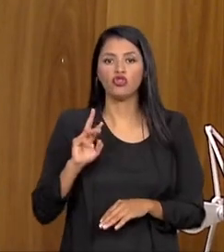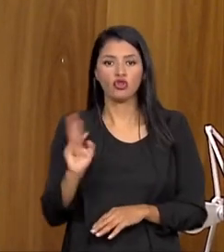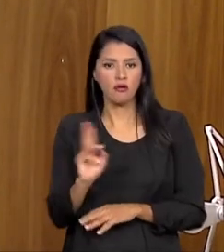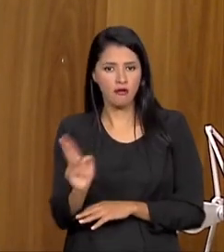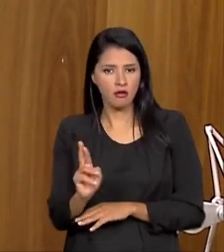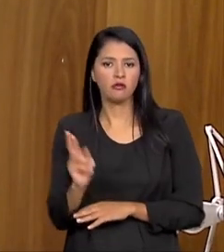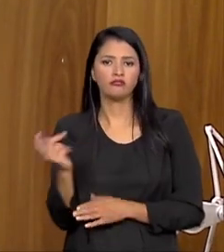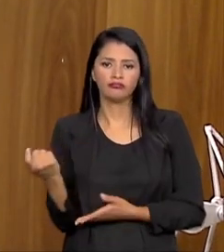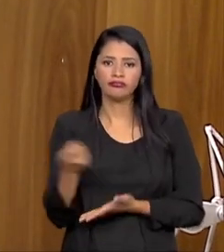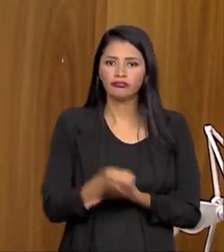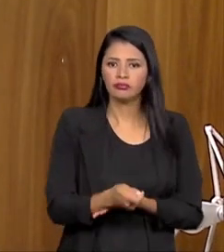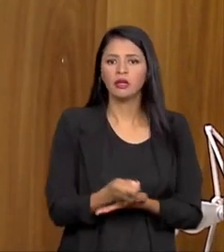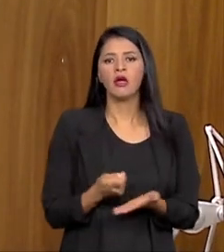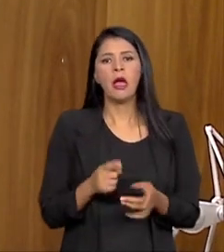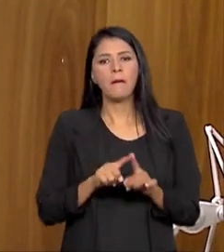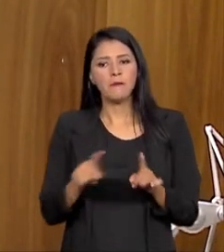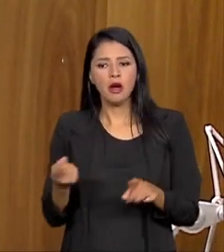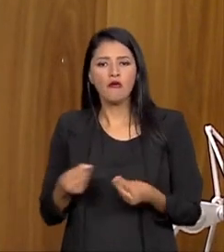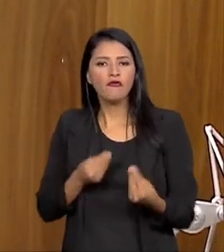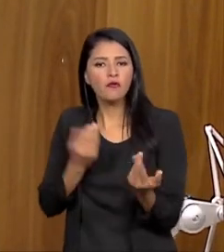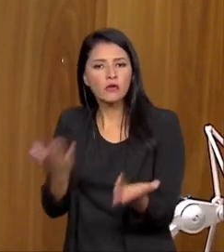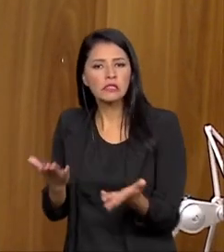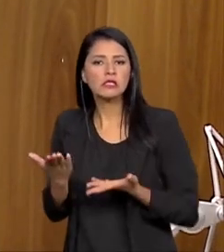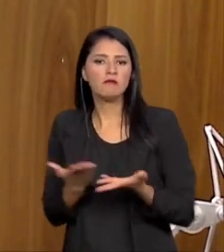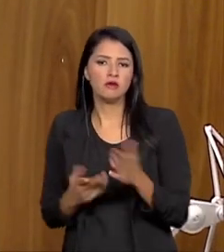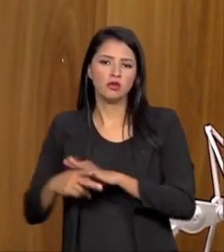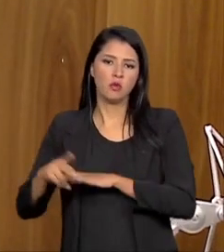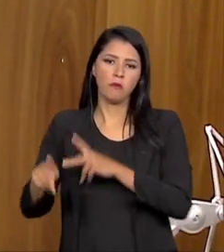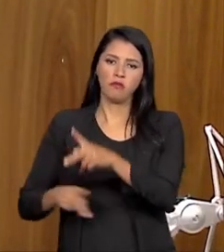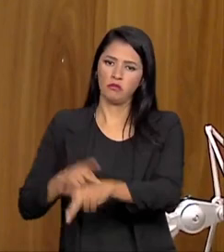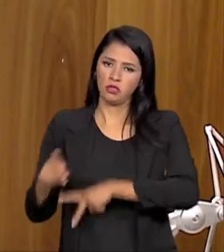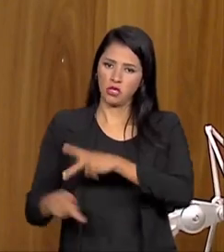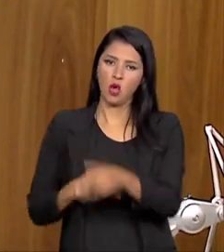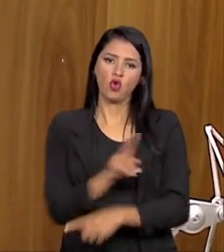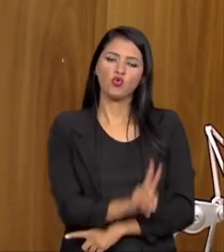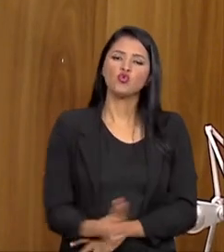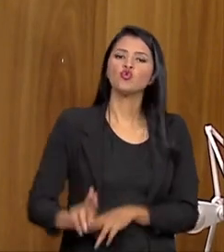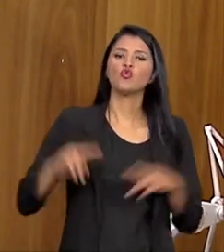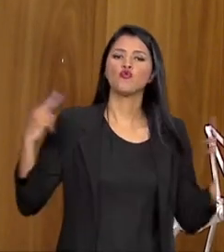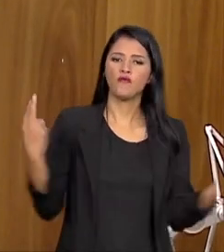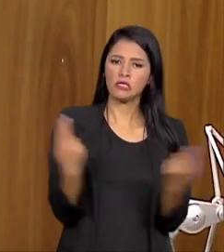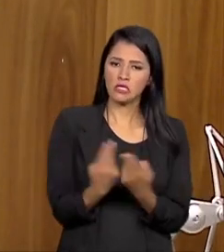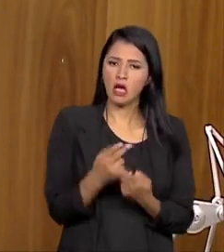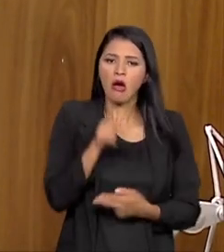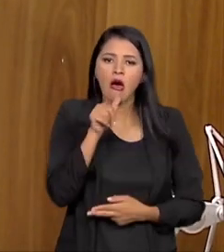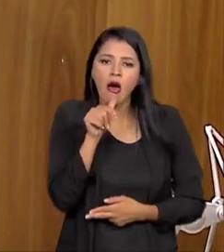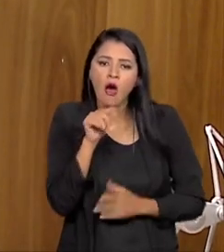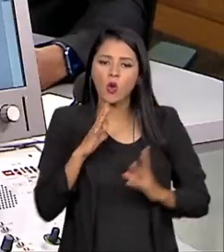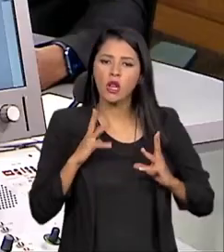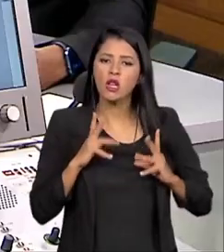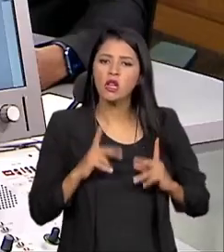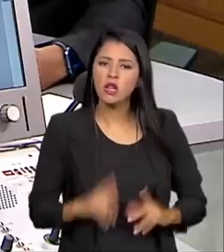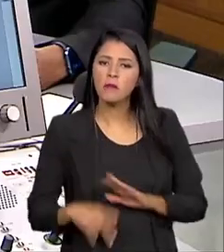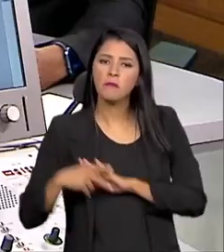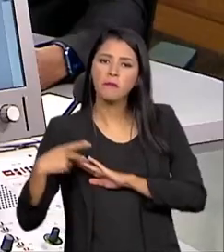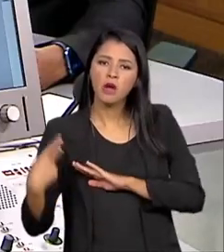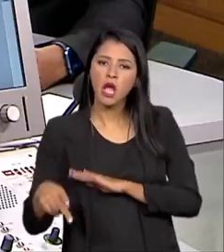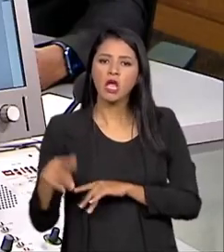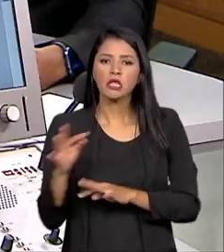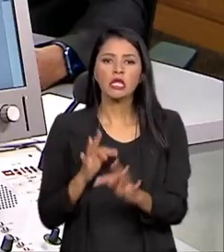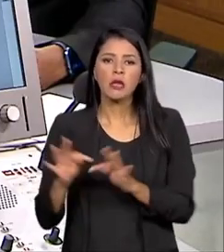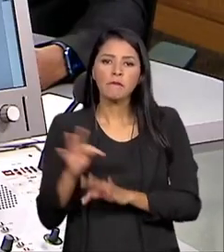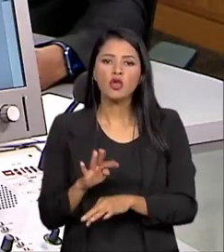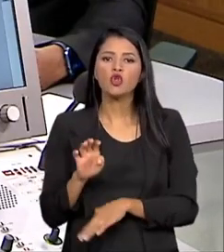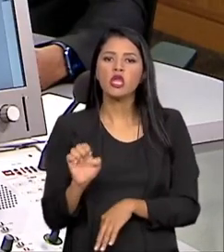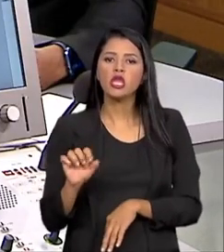para oferecer esse serviço à população e universalizar a água potável e tratamento de esgoto a todos os